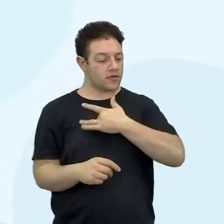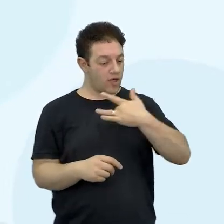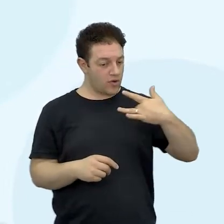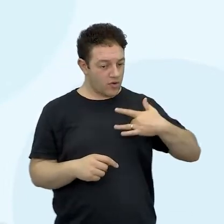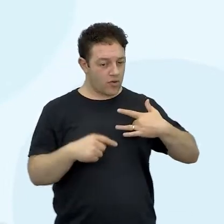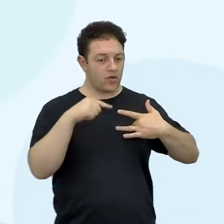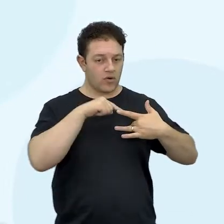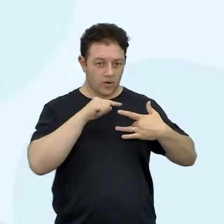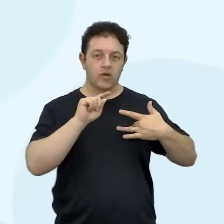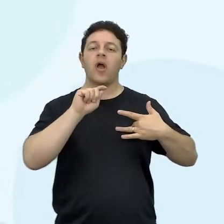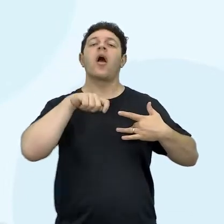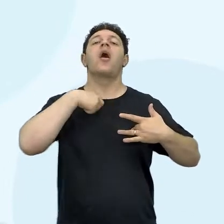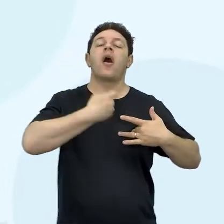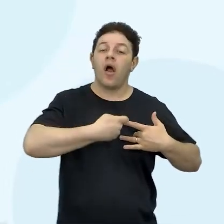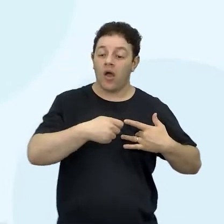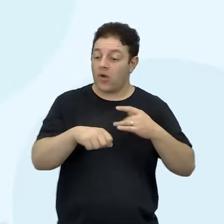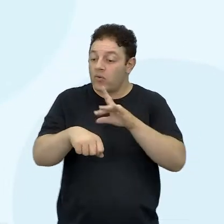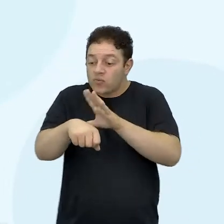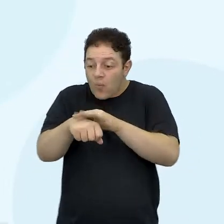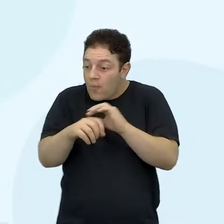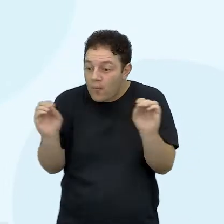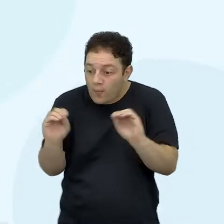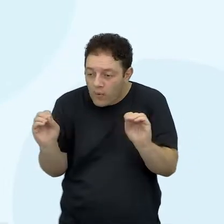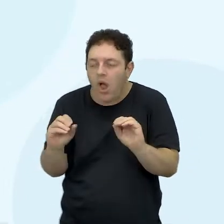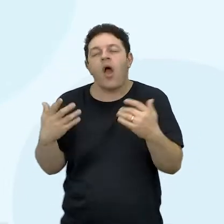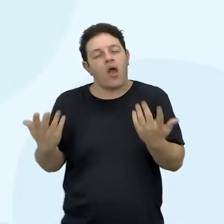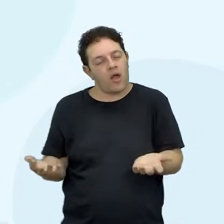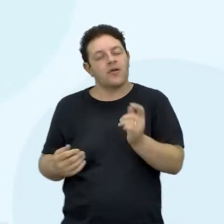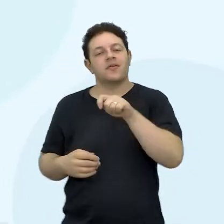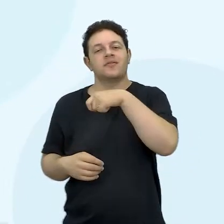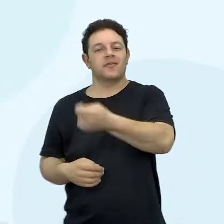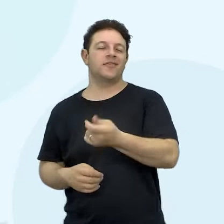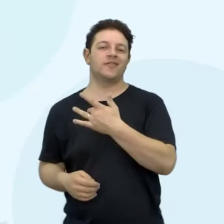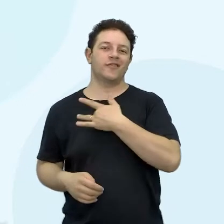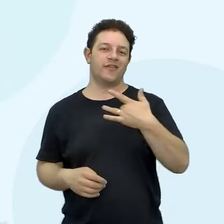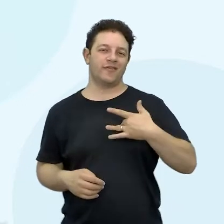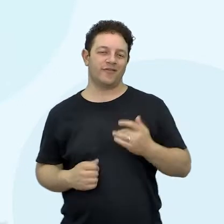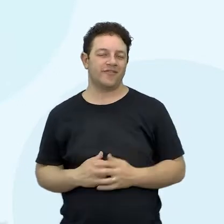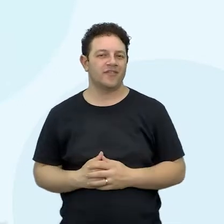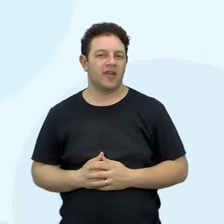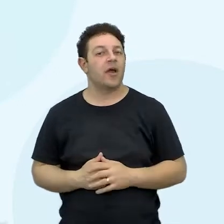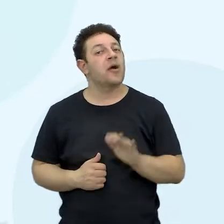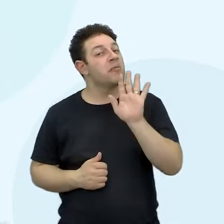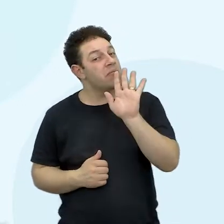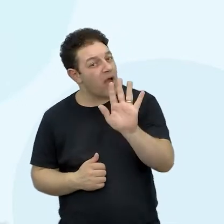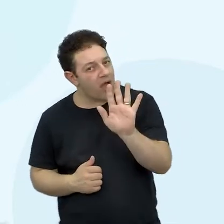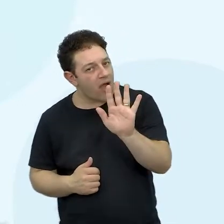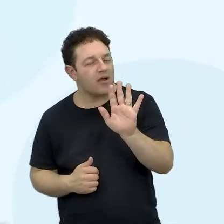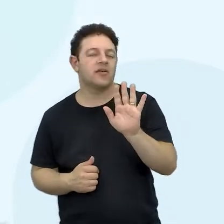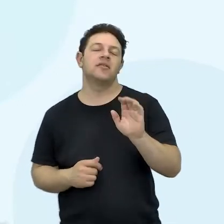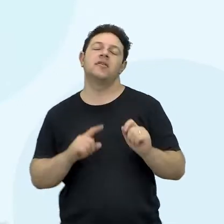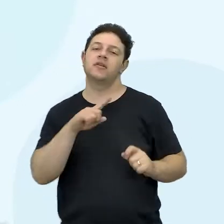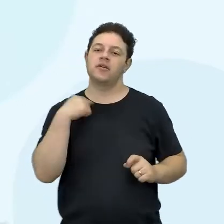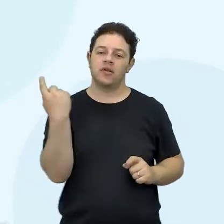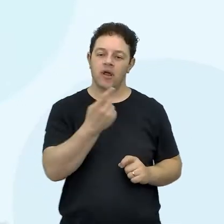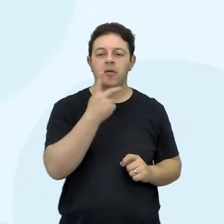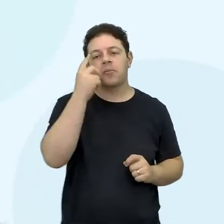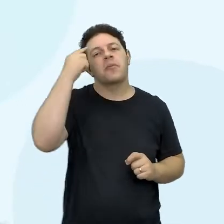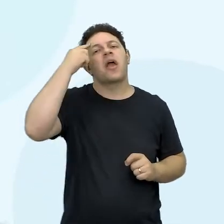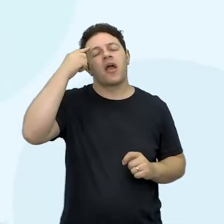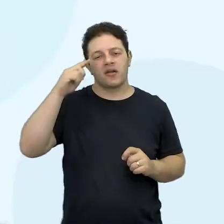saúde como a ausência de doença. Mas isso não nos exime, por exemplo,